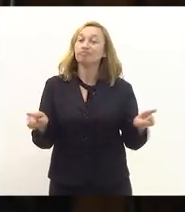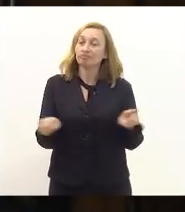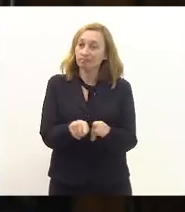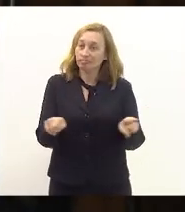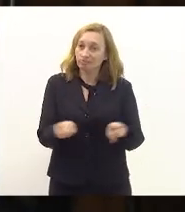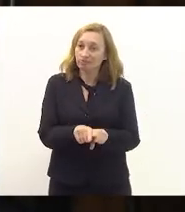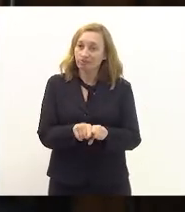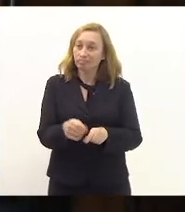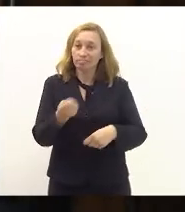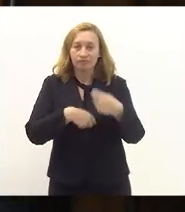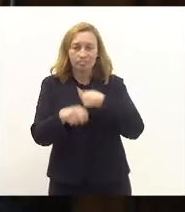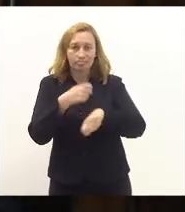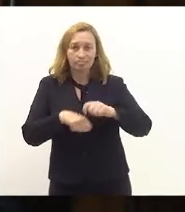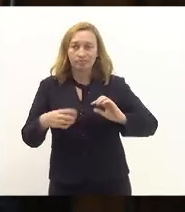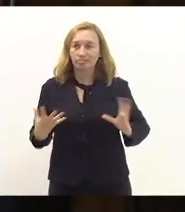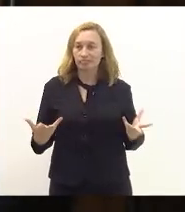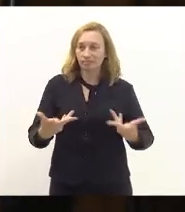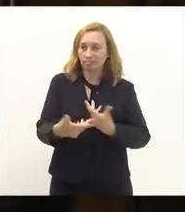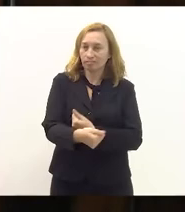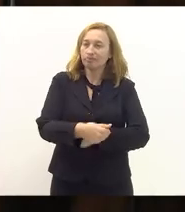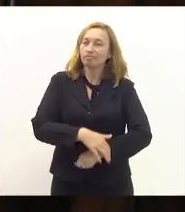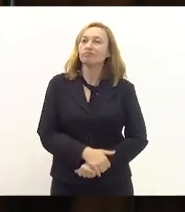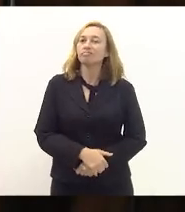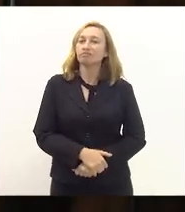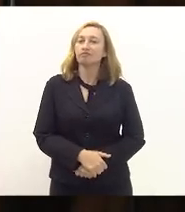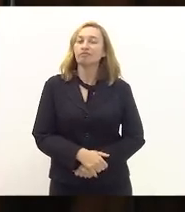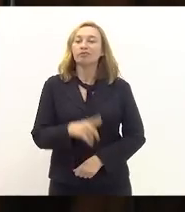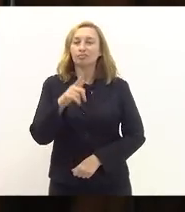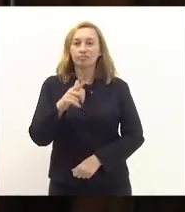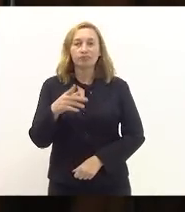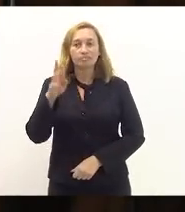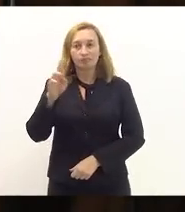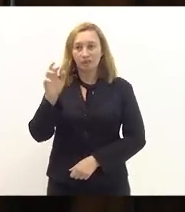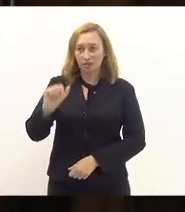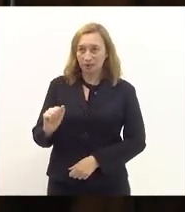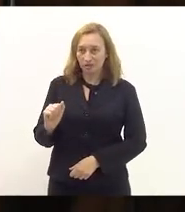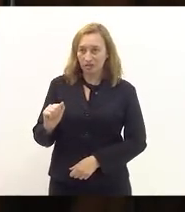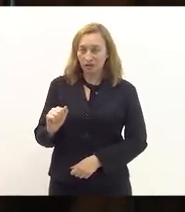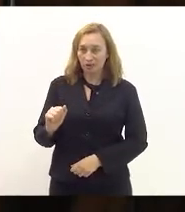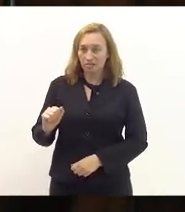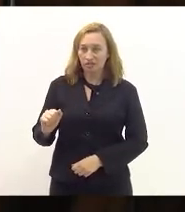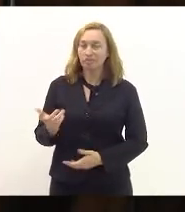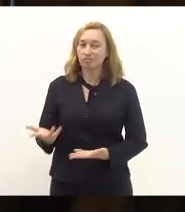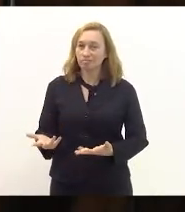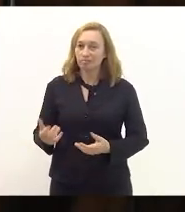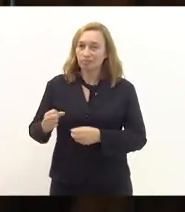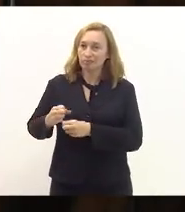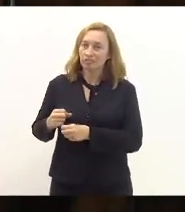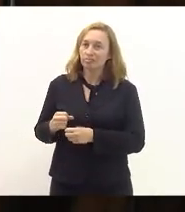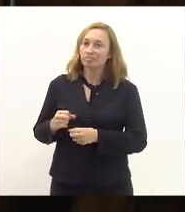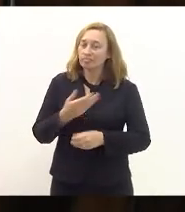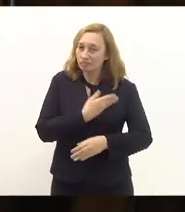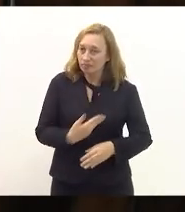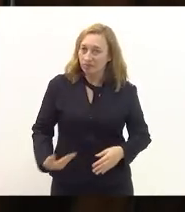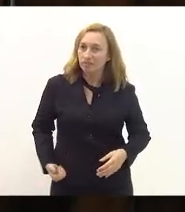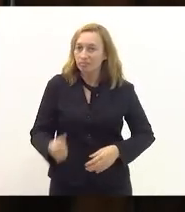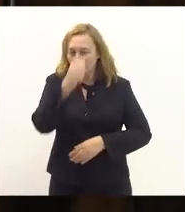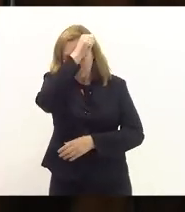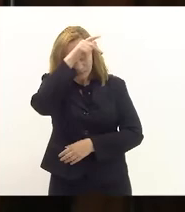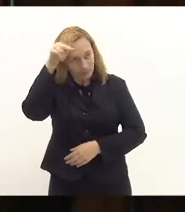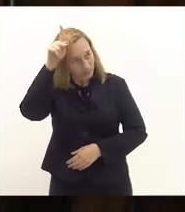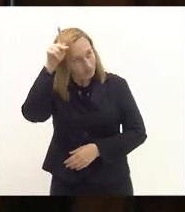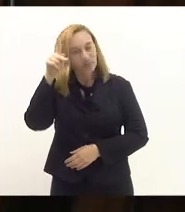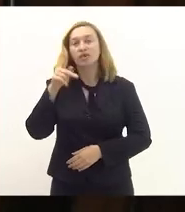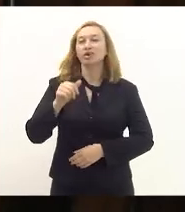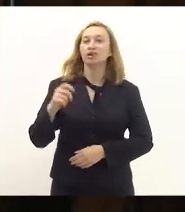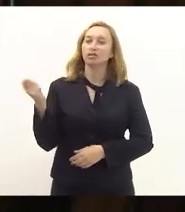um administrador exemplar, que foi Leonel Brizola, durante os seus governos como prefeito de Porto